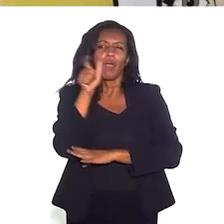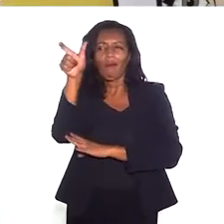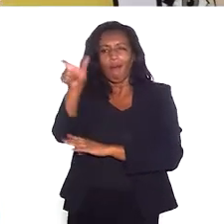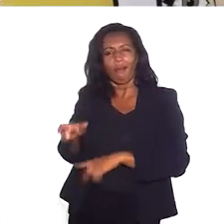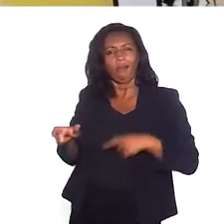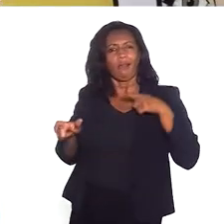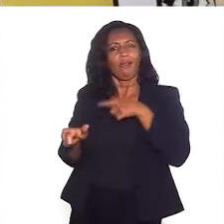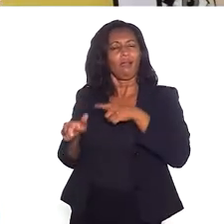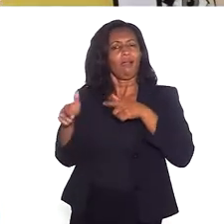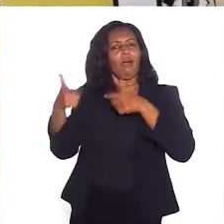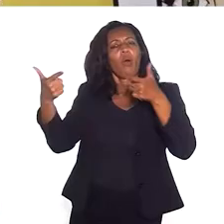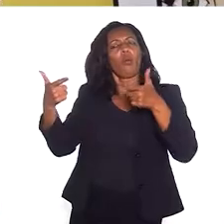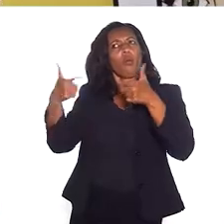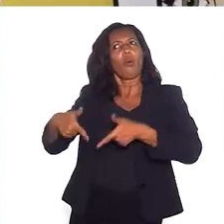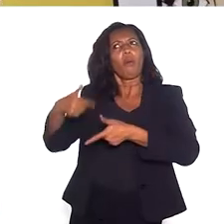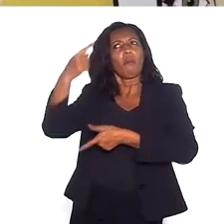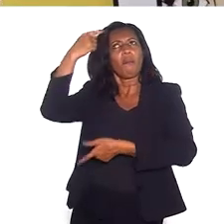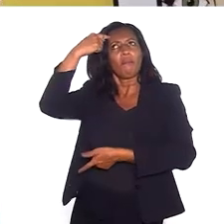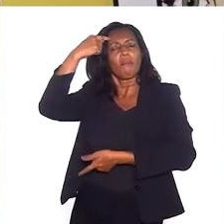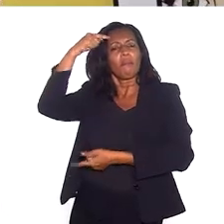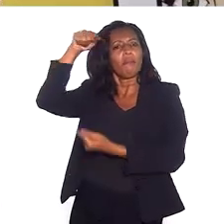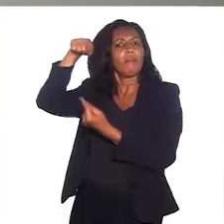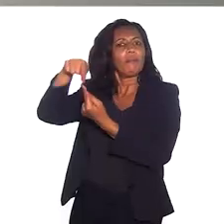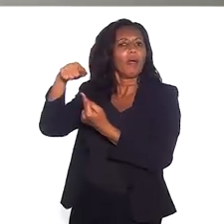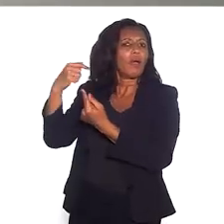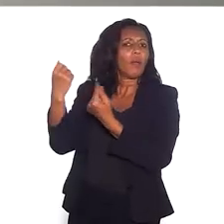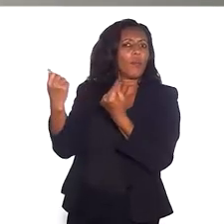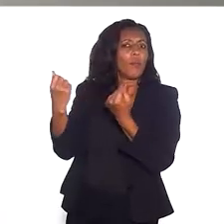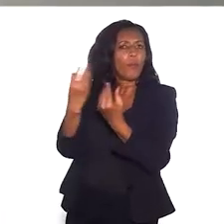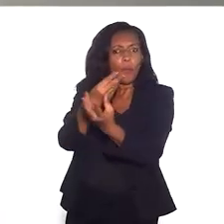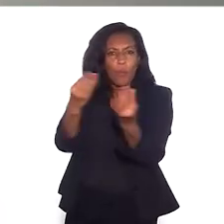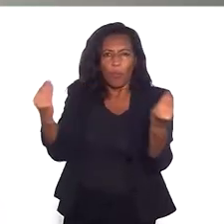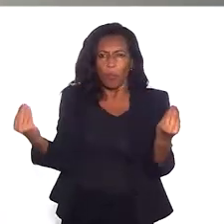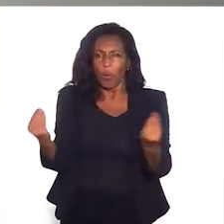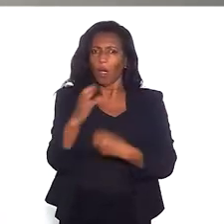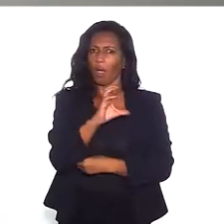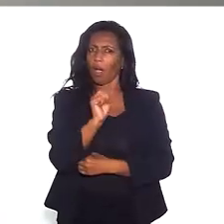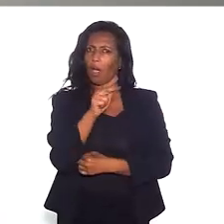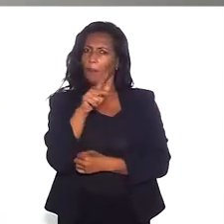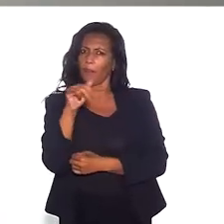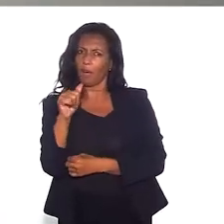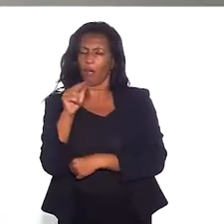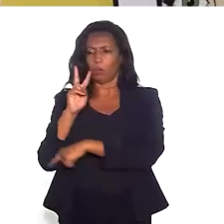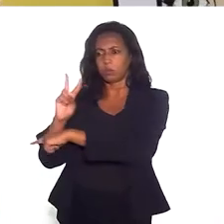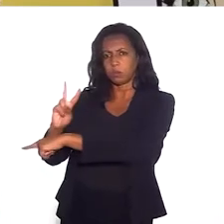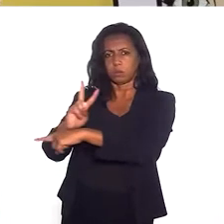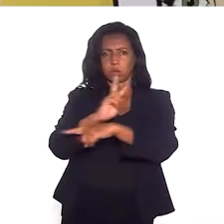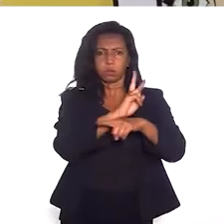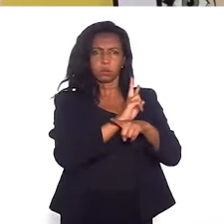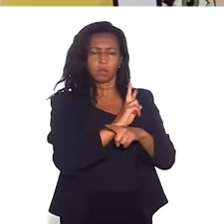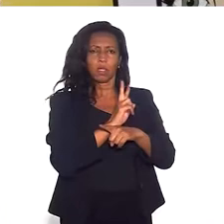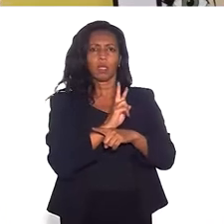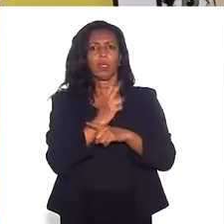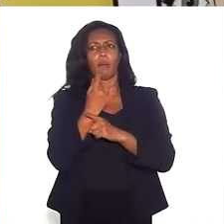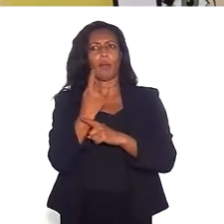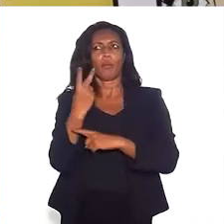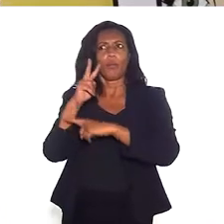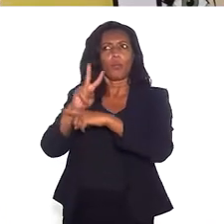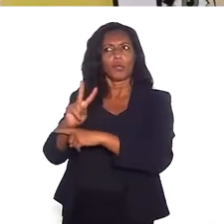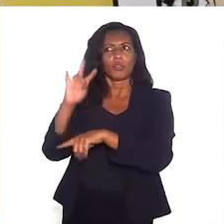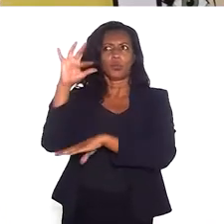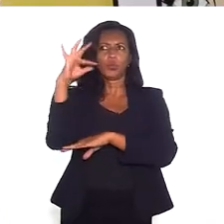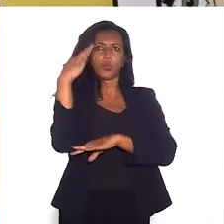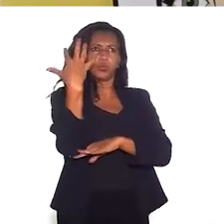da mulher, né? Porque se a gente for parar para pensar, muitas campanhas existem. Em defesa do